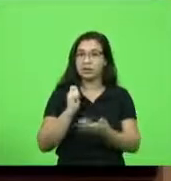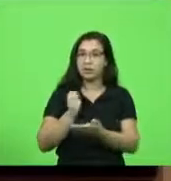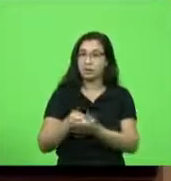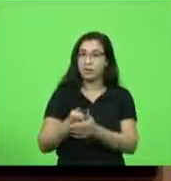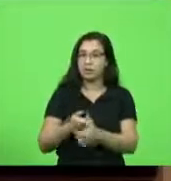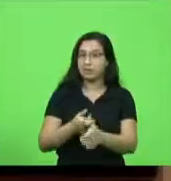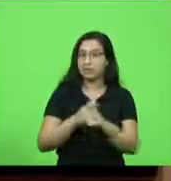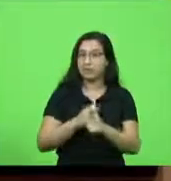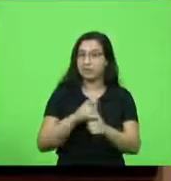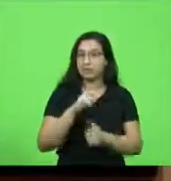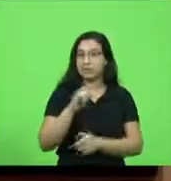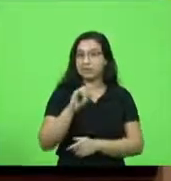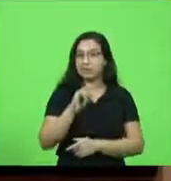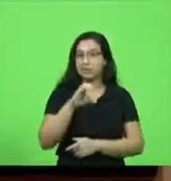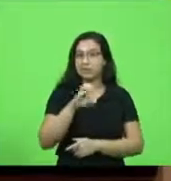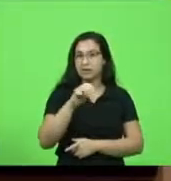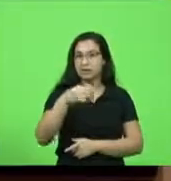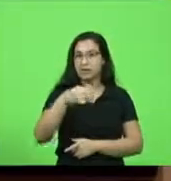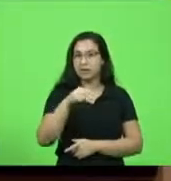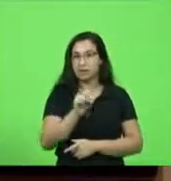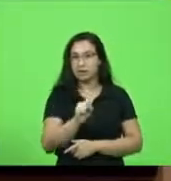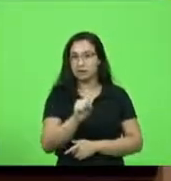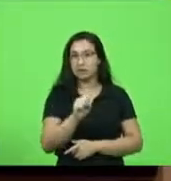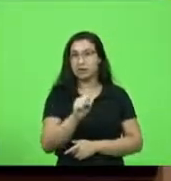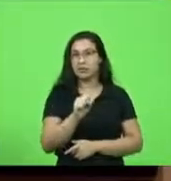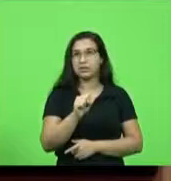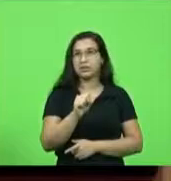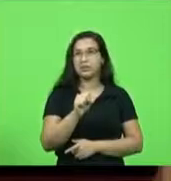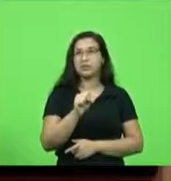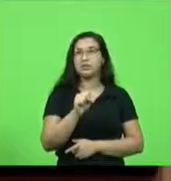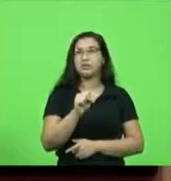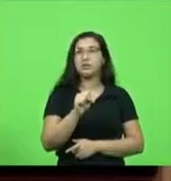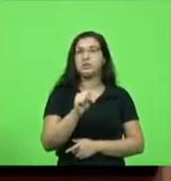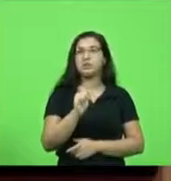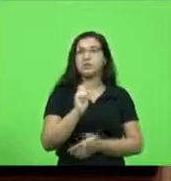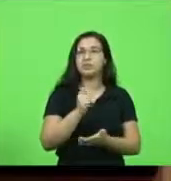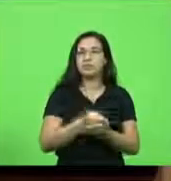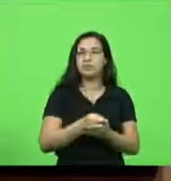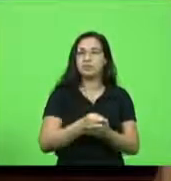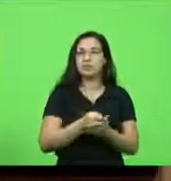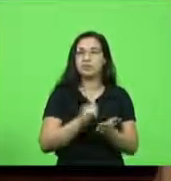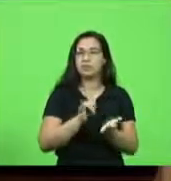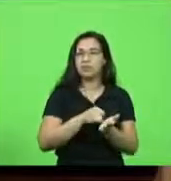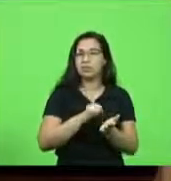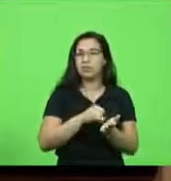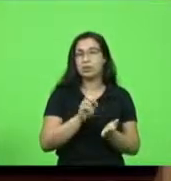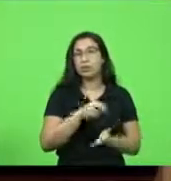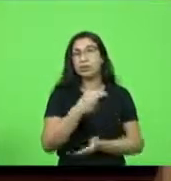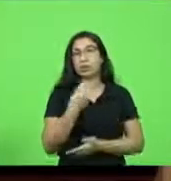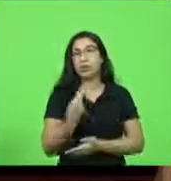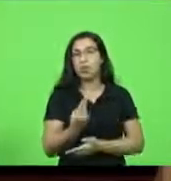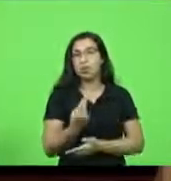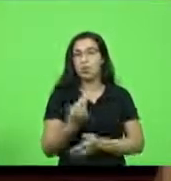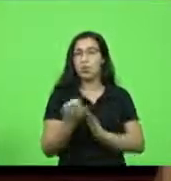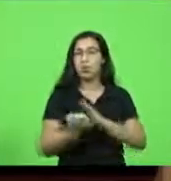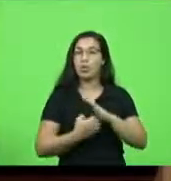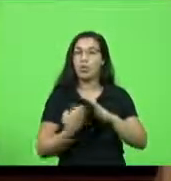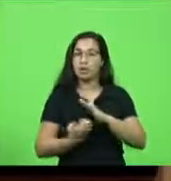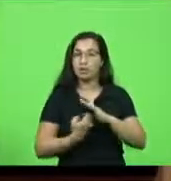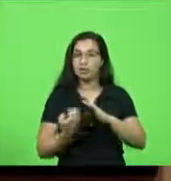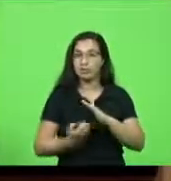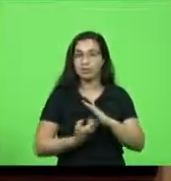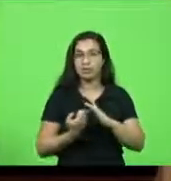ICMS, seja débitos fiscais declarados como substituição tributária, ou aqueles empresários que estão